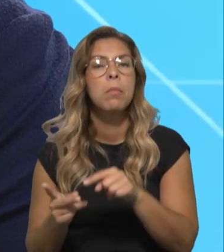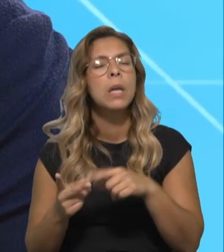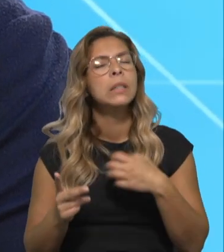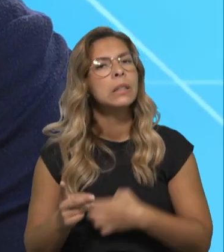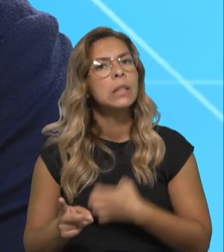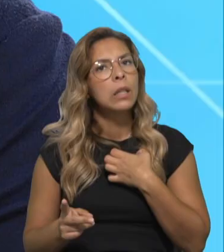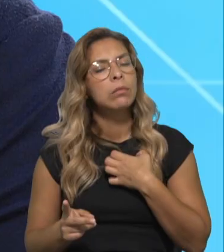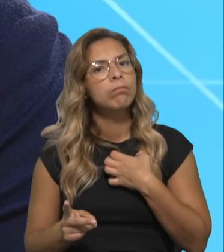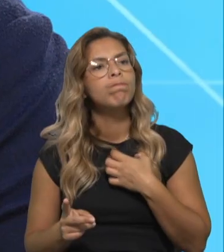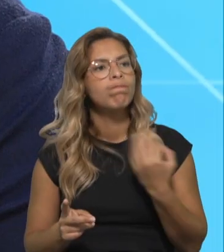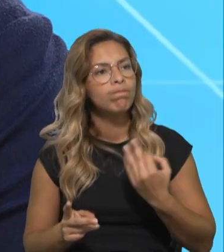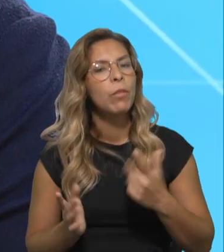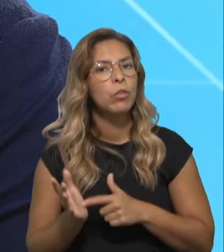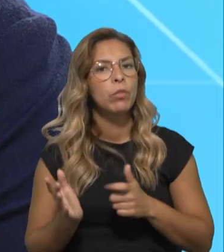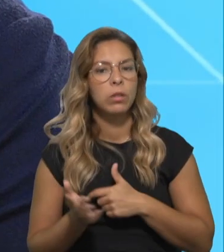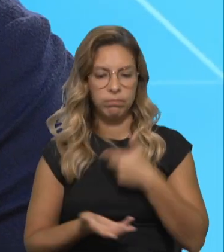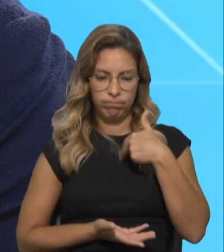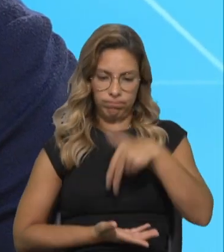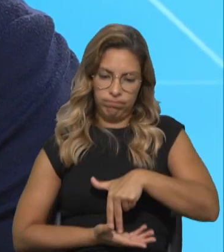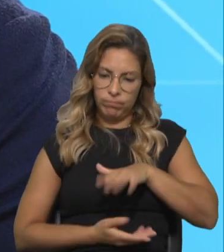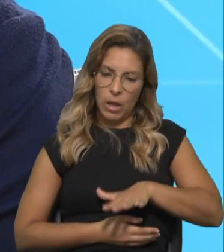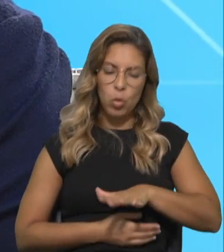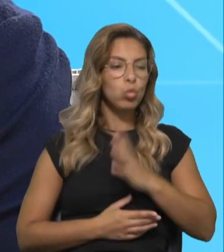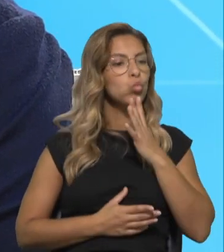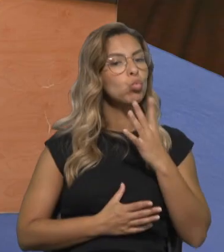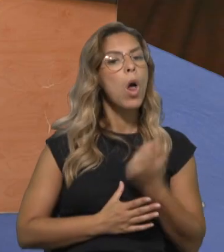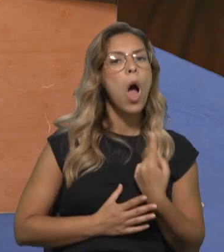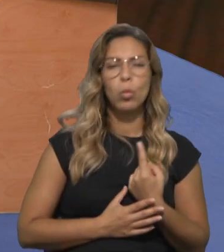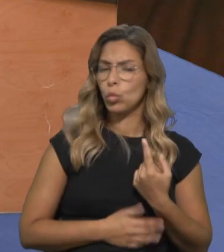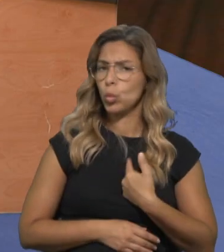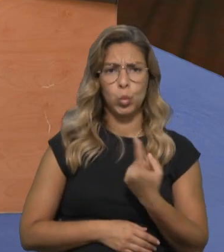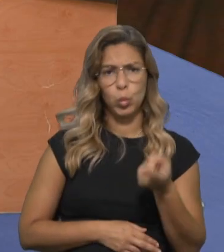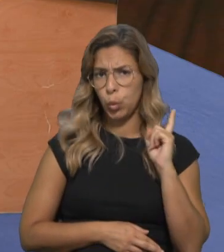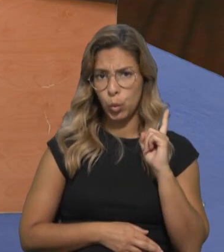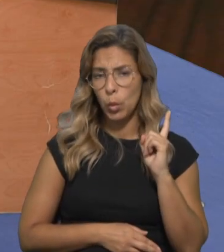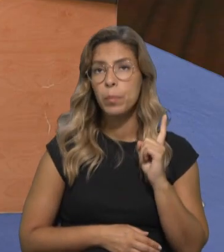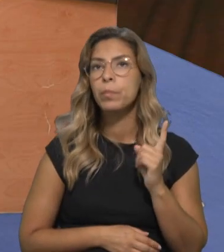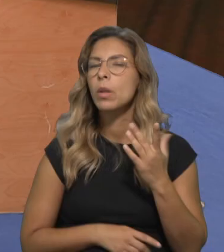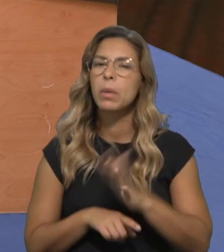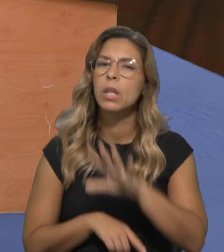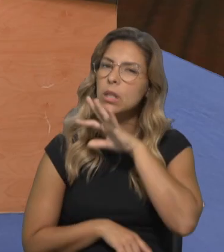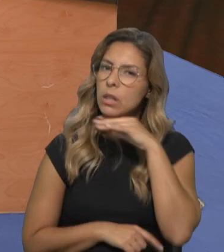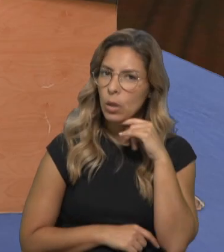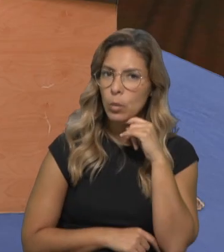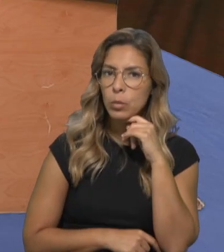é que nós, quando estamos ali, não estamos isolados. É curioso que alguns casos eu noto